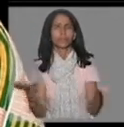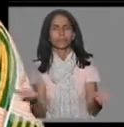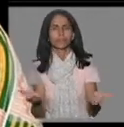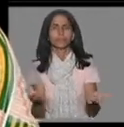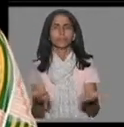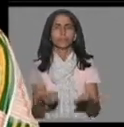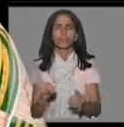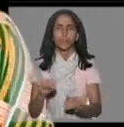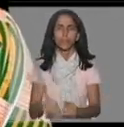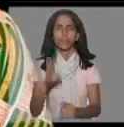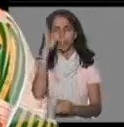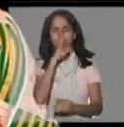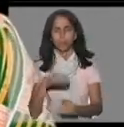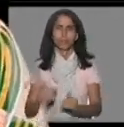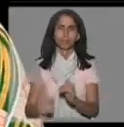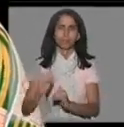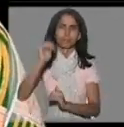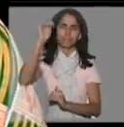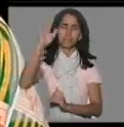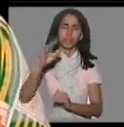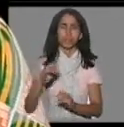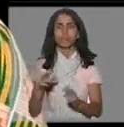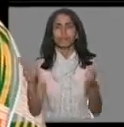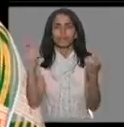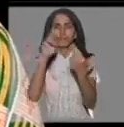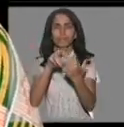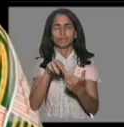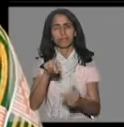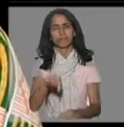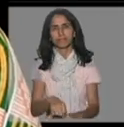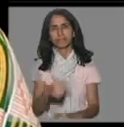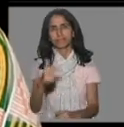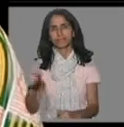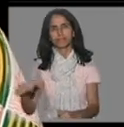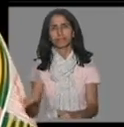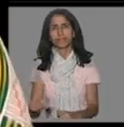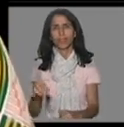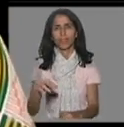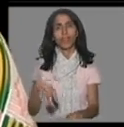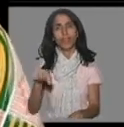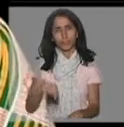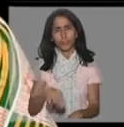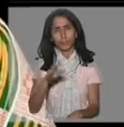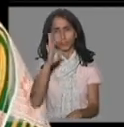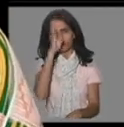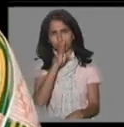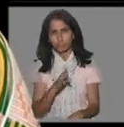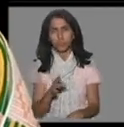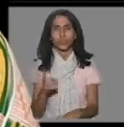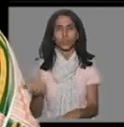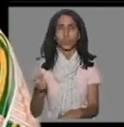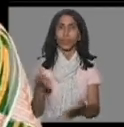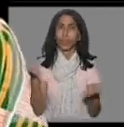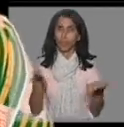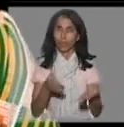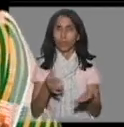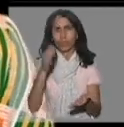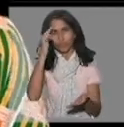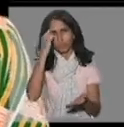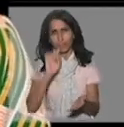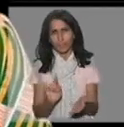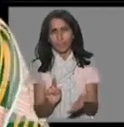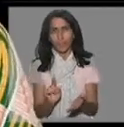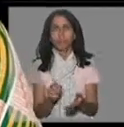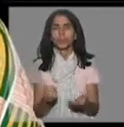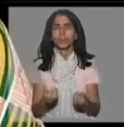a gente cresce um pouco sem referência, né? O negro brasileiro agora se descobriu negro, é muito recente isso pra gente, agora a gente